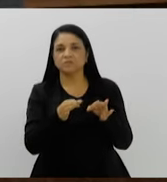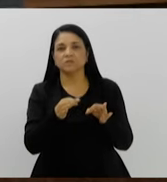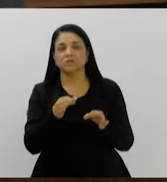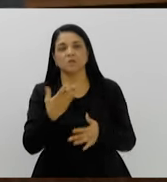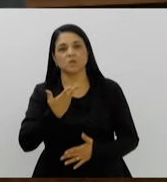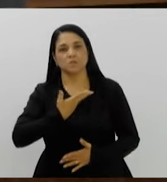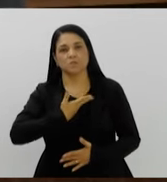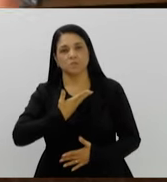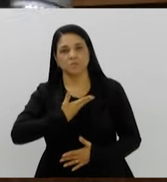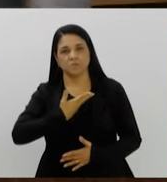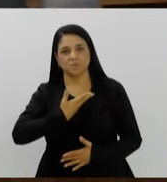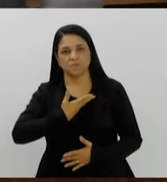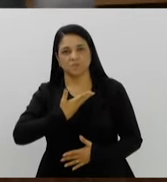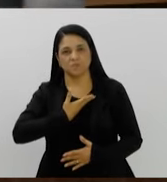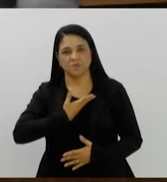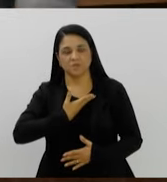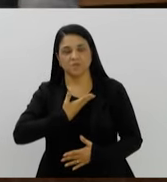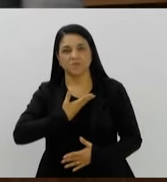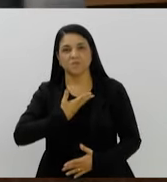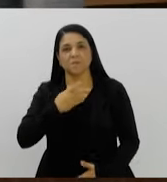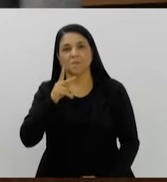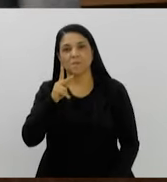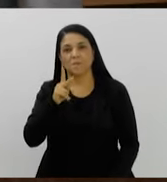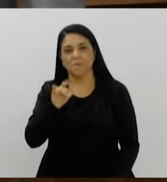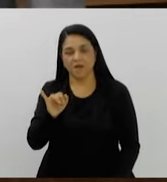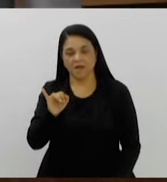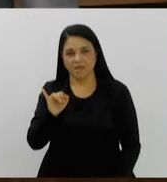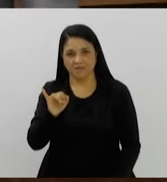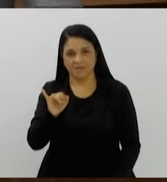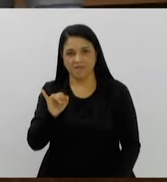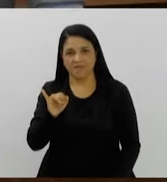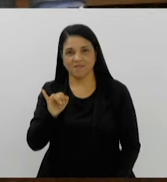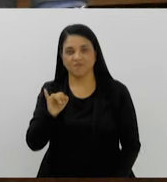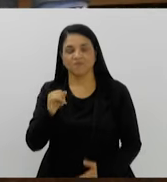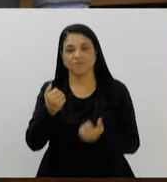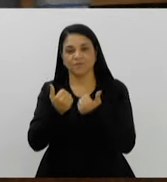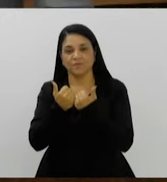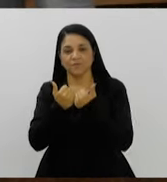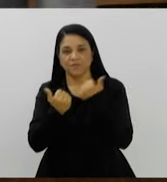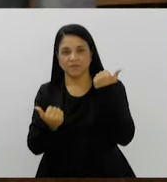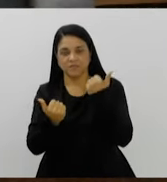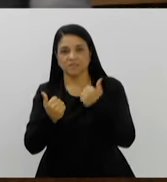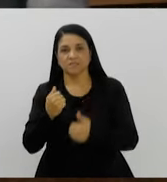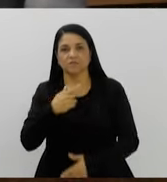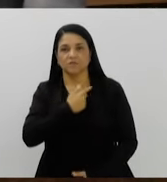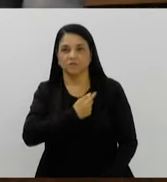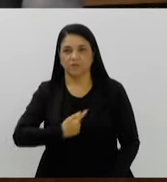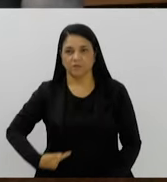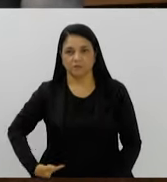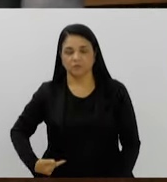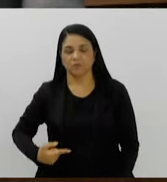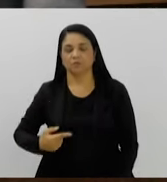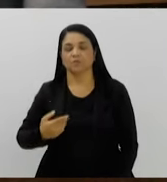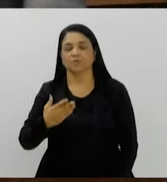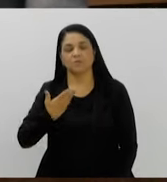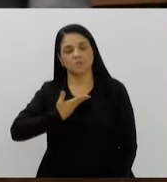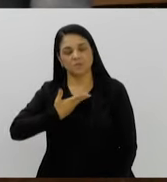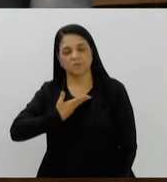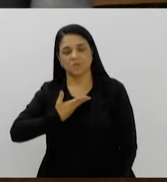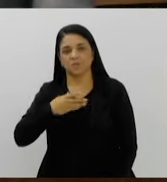pai do nosso vice-governador nosso senhor Domingos querido amigo então parabéns pela